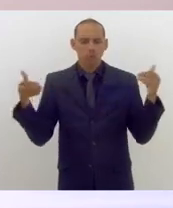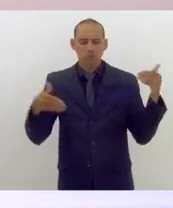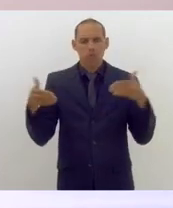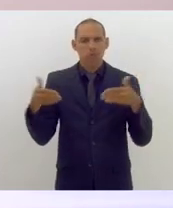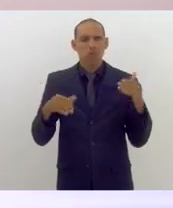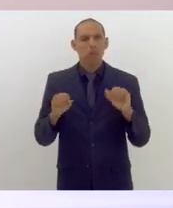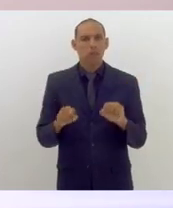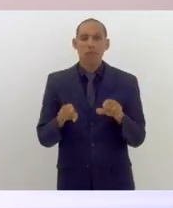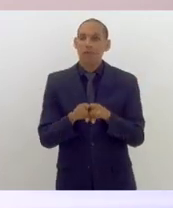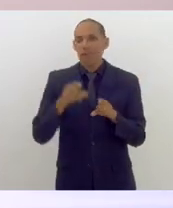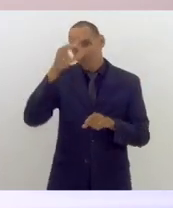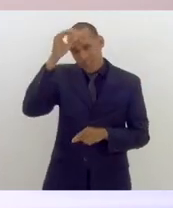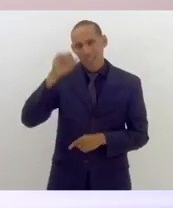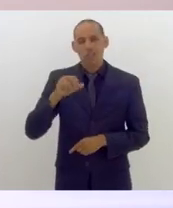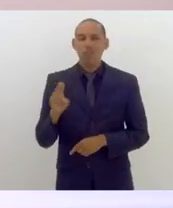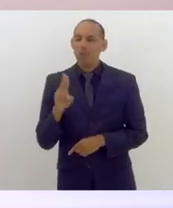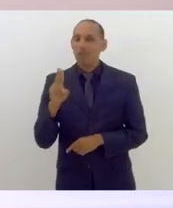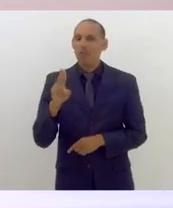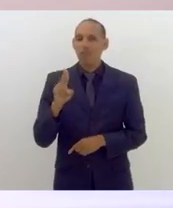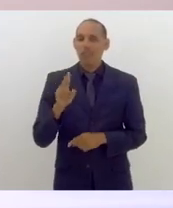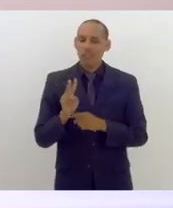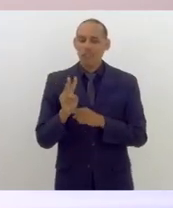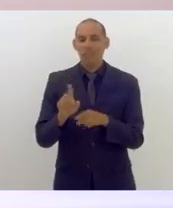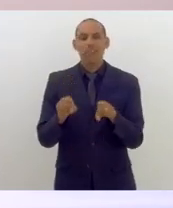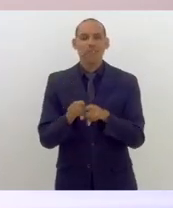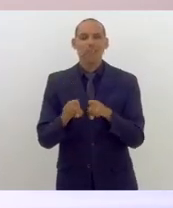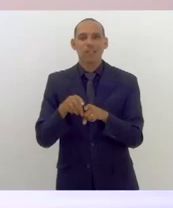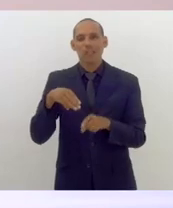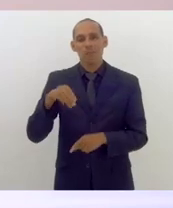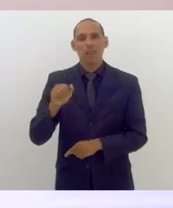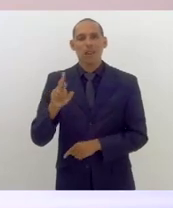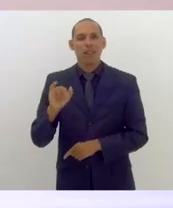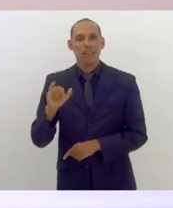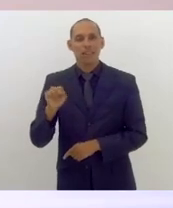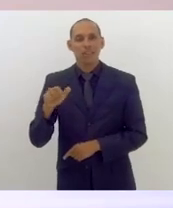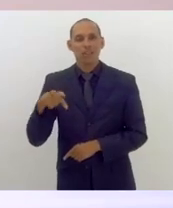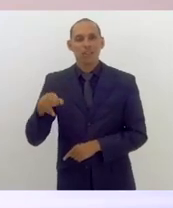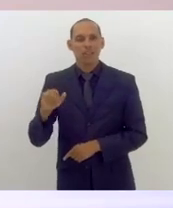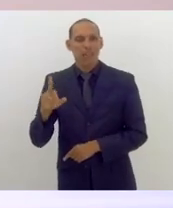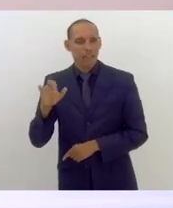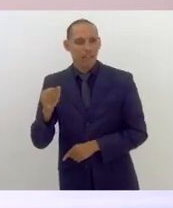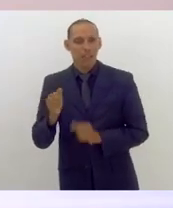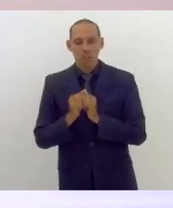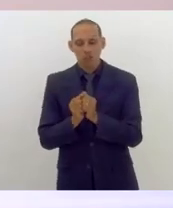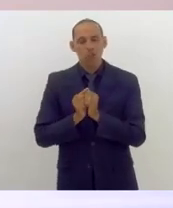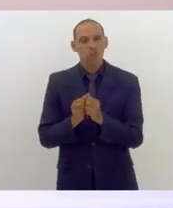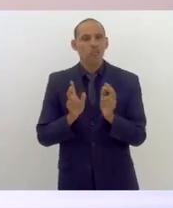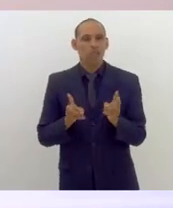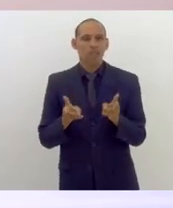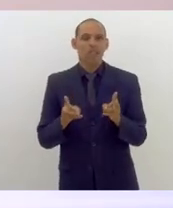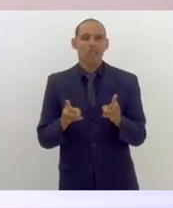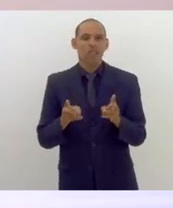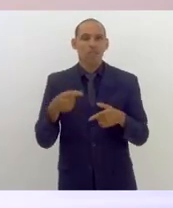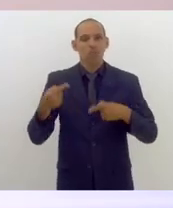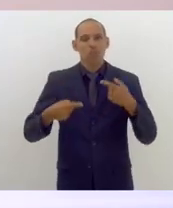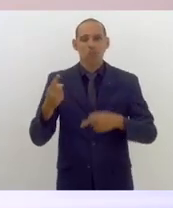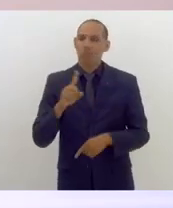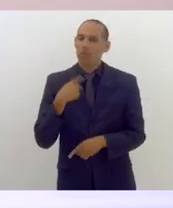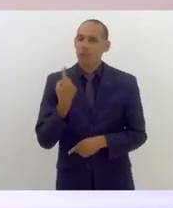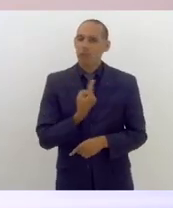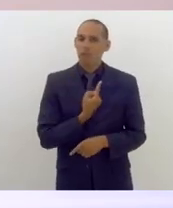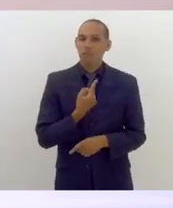tanto é que a tia Ju ela sempre defendeu a questão das marisqueiras Estava sempre presente nas nossas nas nossas discussões